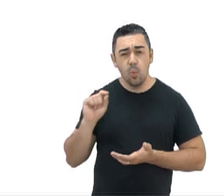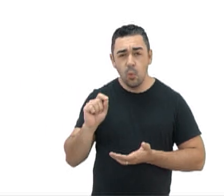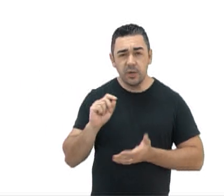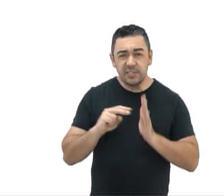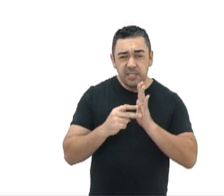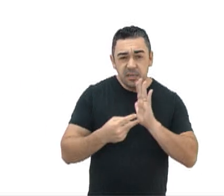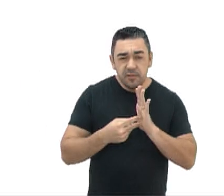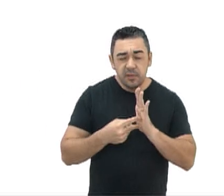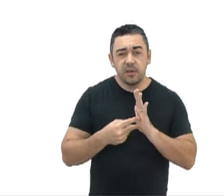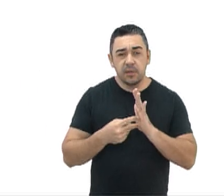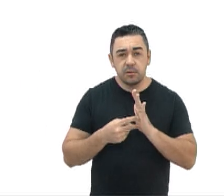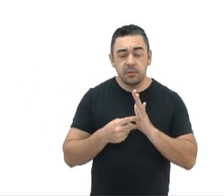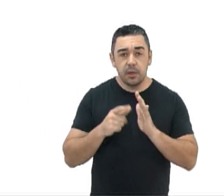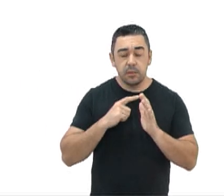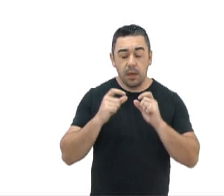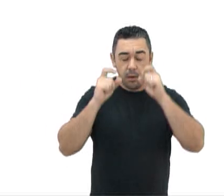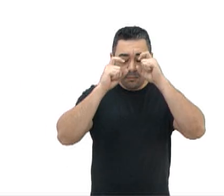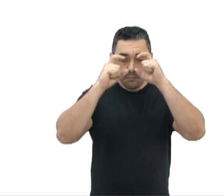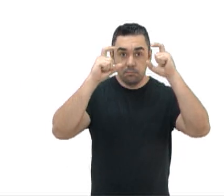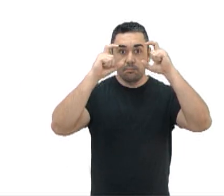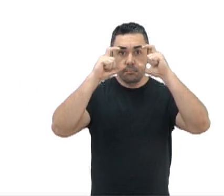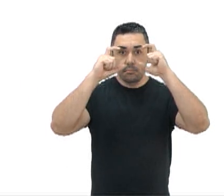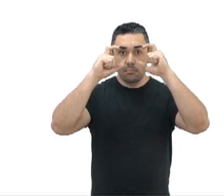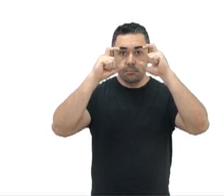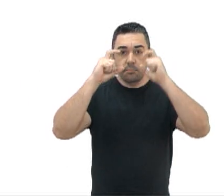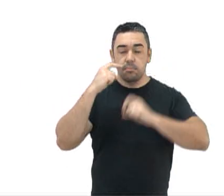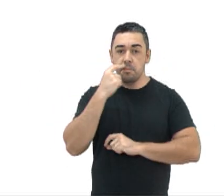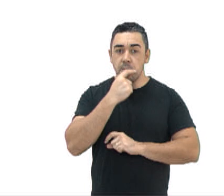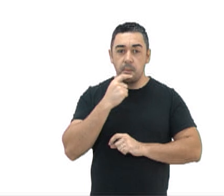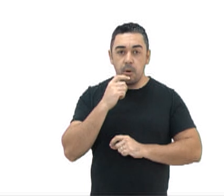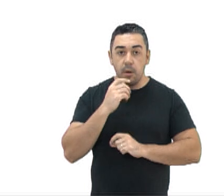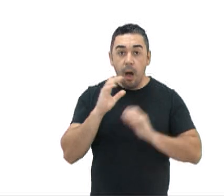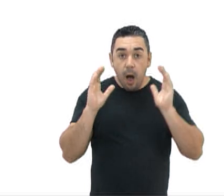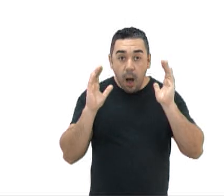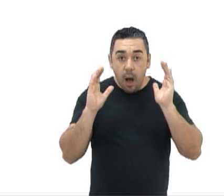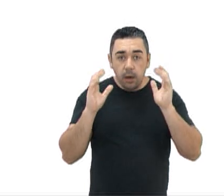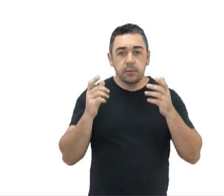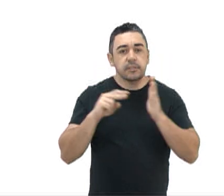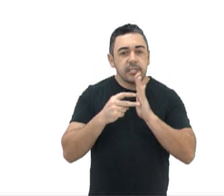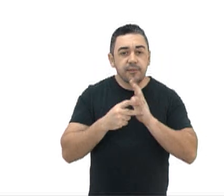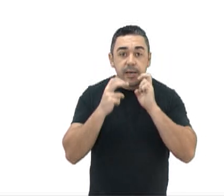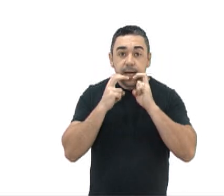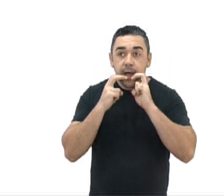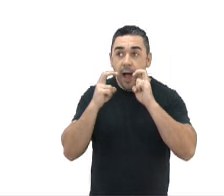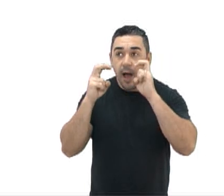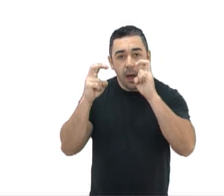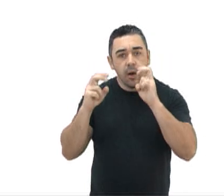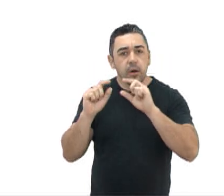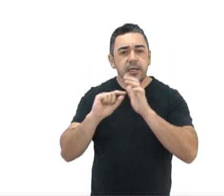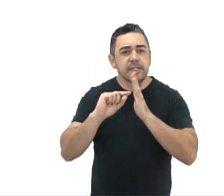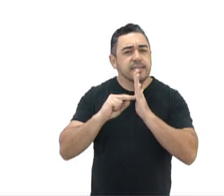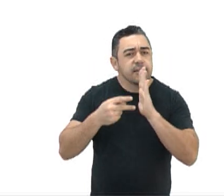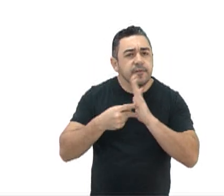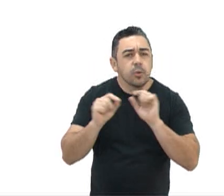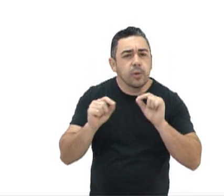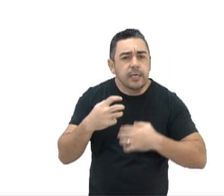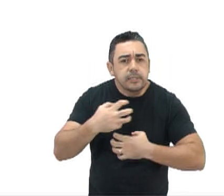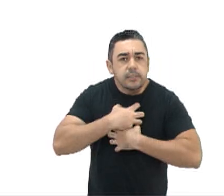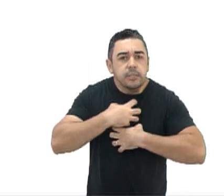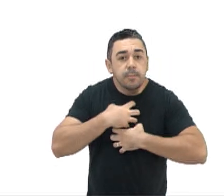personagem com o globo ocular enorme, a boca aberta, insinuando o grito, representa o sentimento